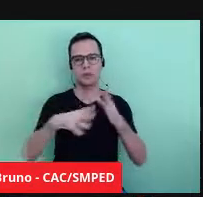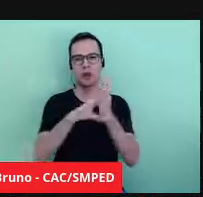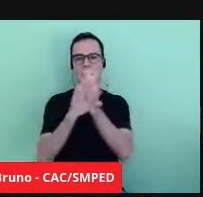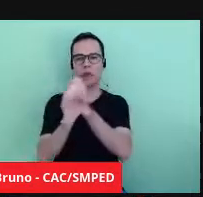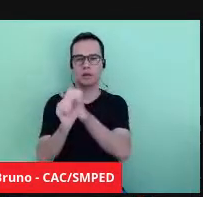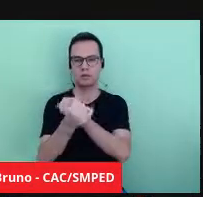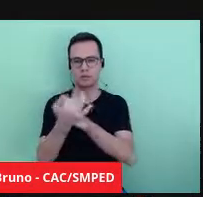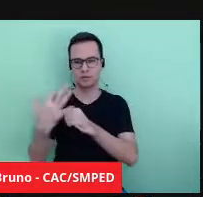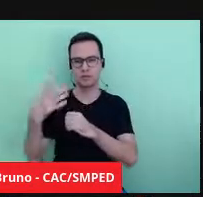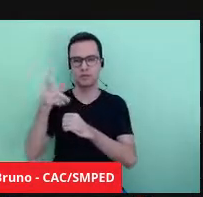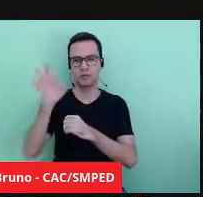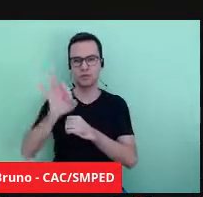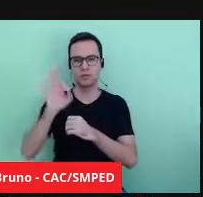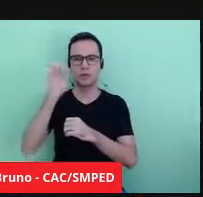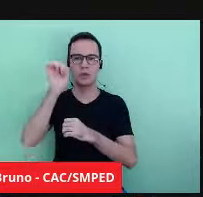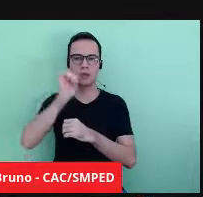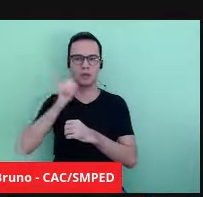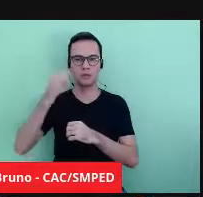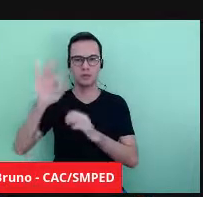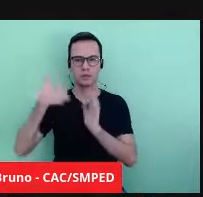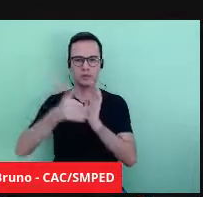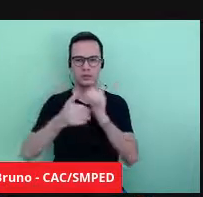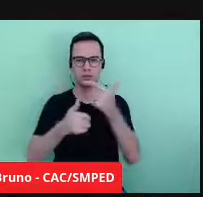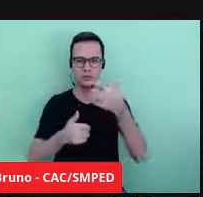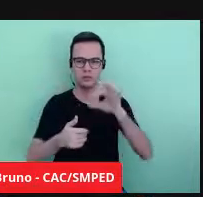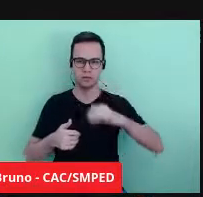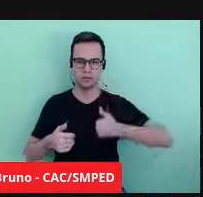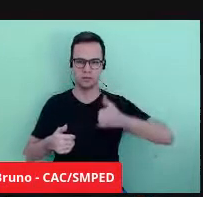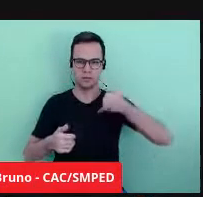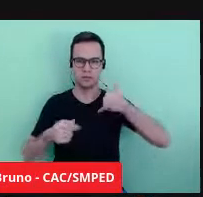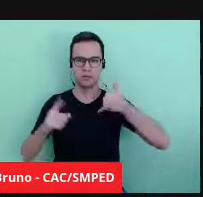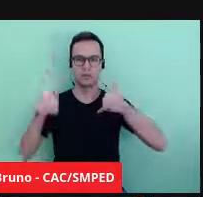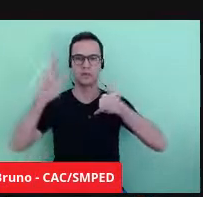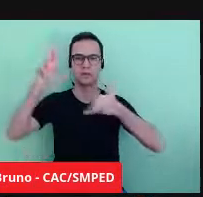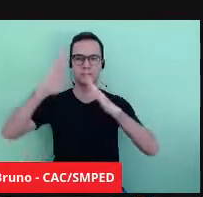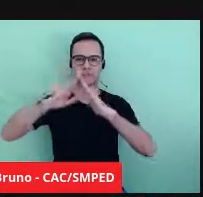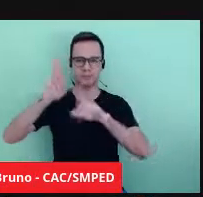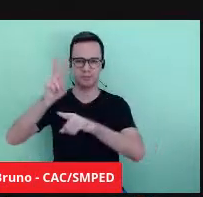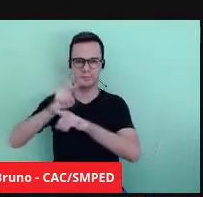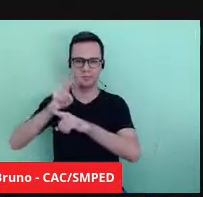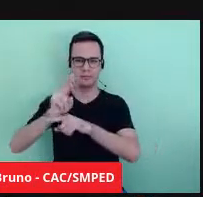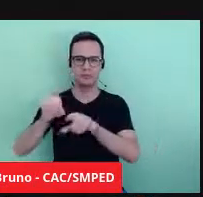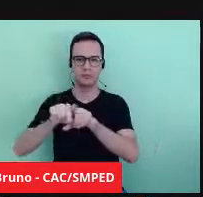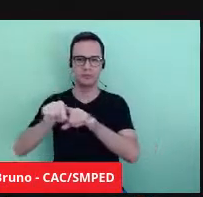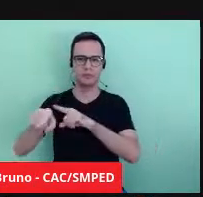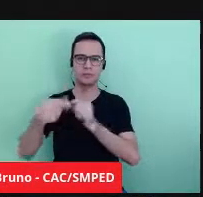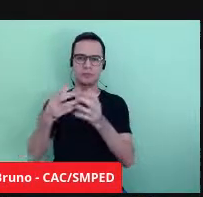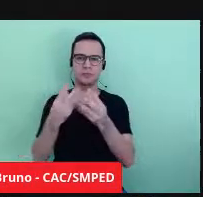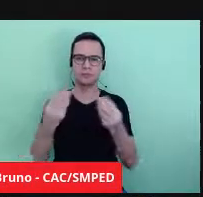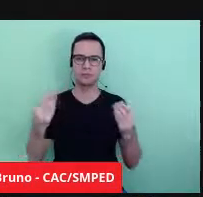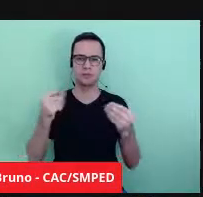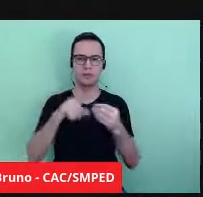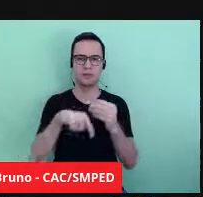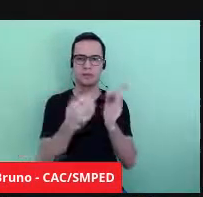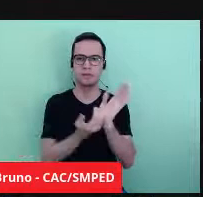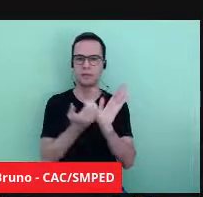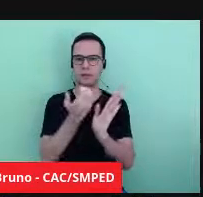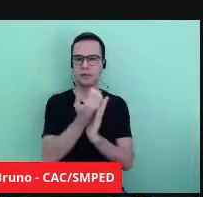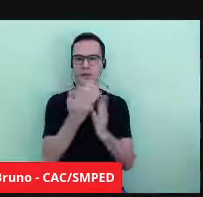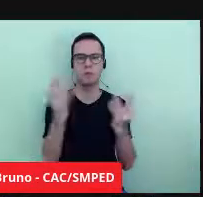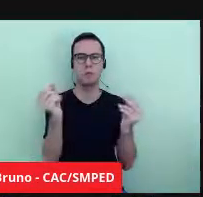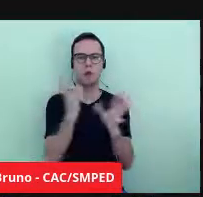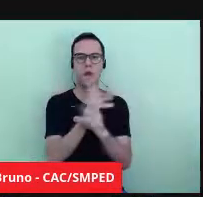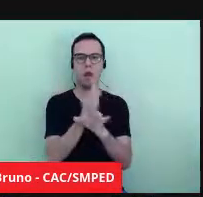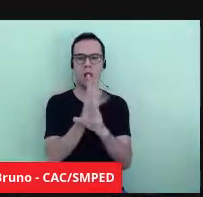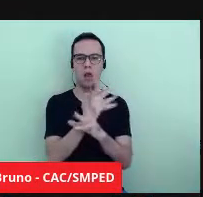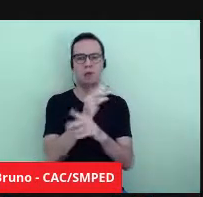o percentual de mulheres de 10 a 29 anos responsáveis pelos domicílios e a situação de aglomerado subnormal. Aglomerado subnormal é